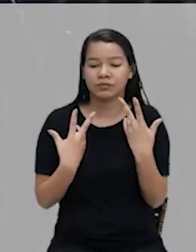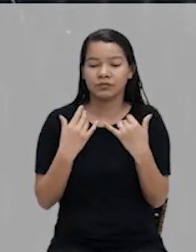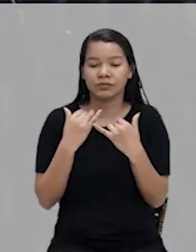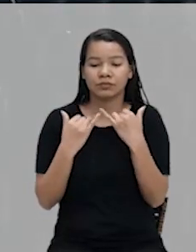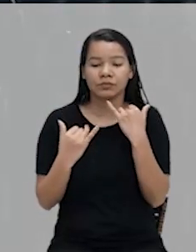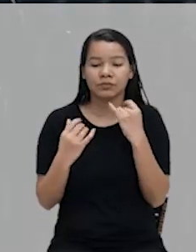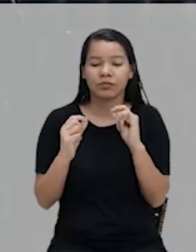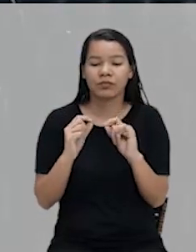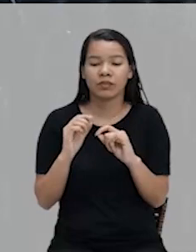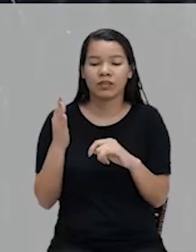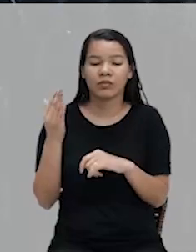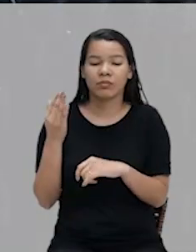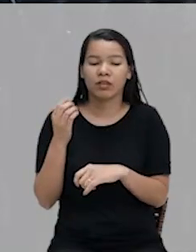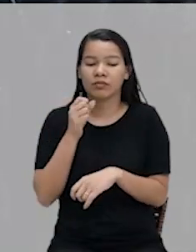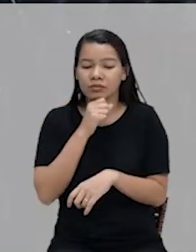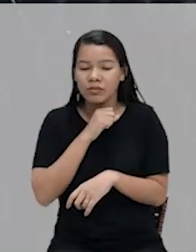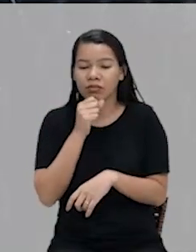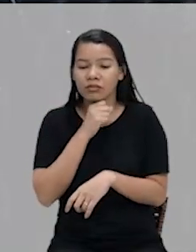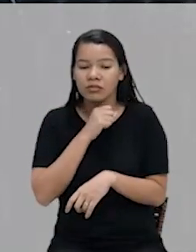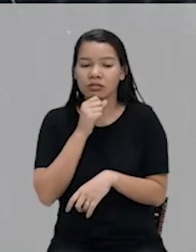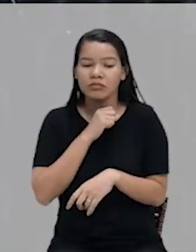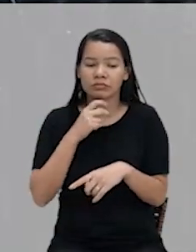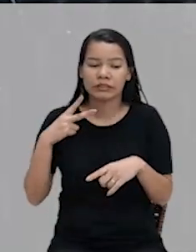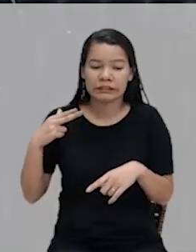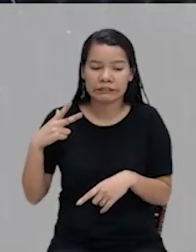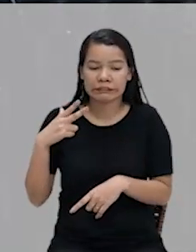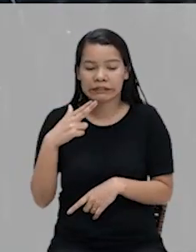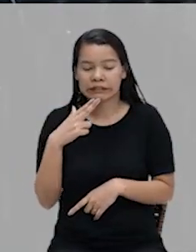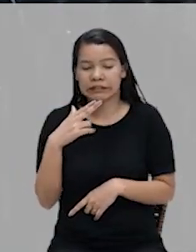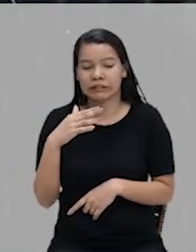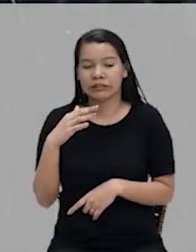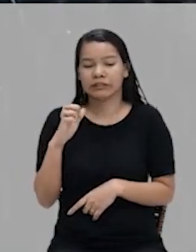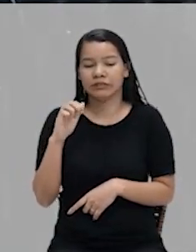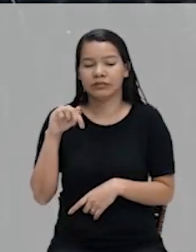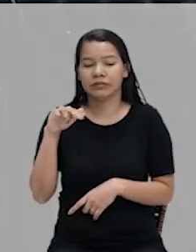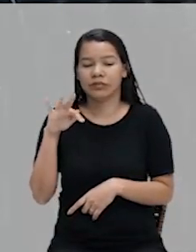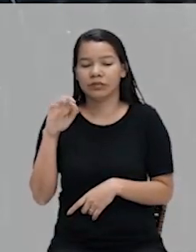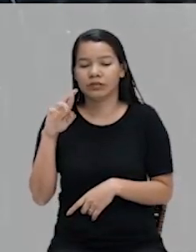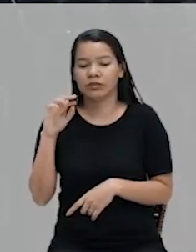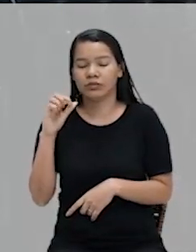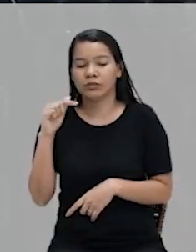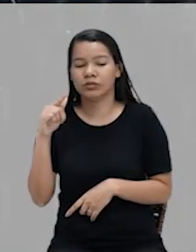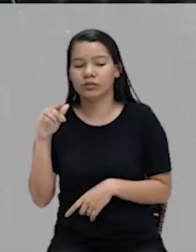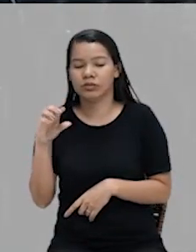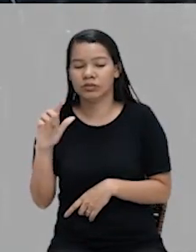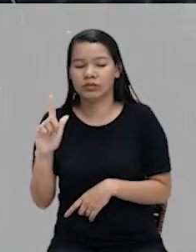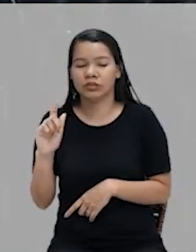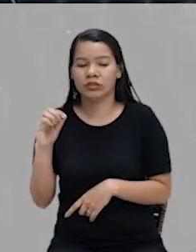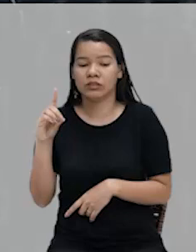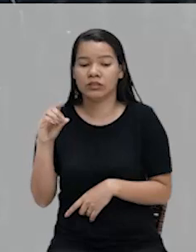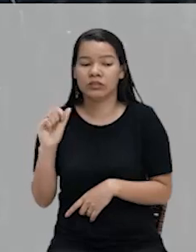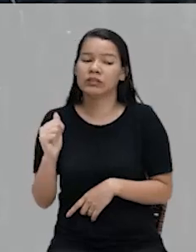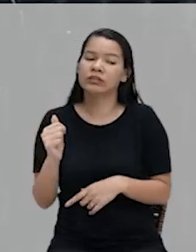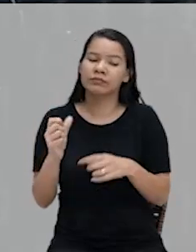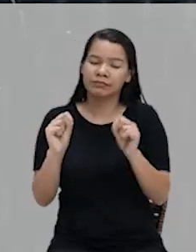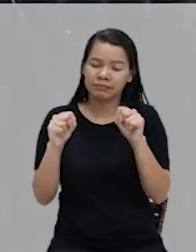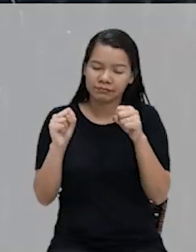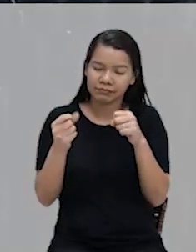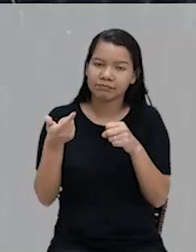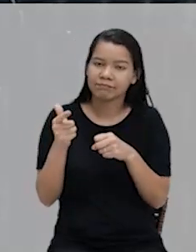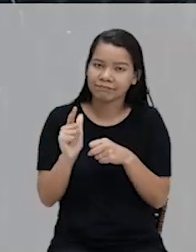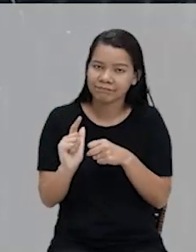tesoura enferrujando, né? Bingo, mais uma vez. Estamos diante de uma transformação